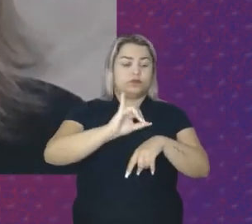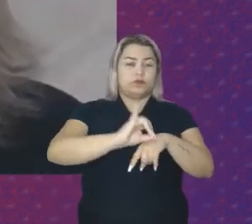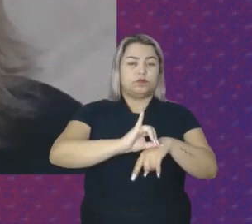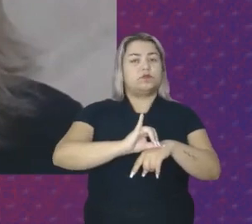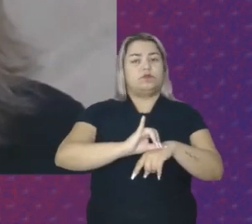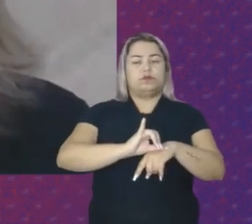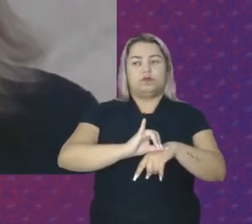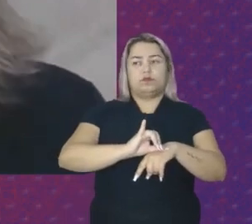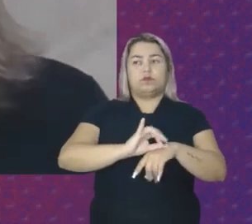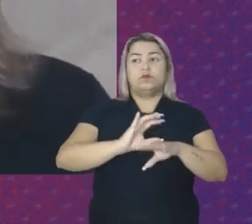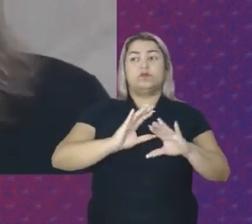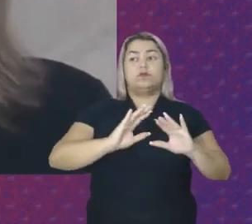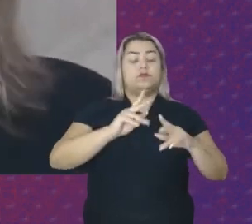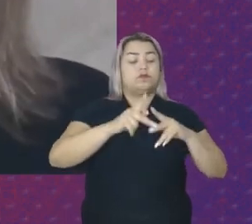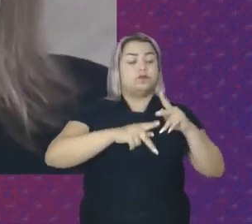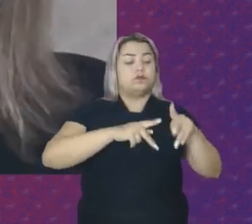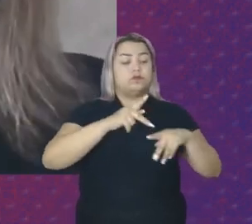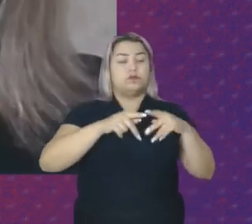mulher,